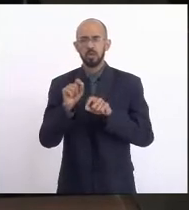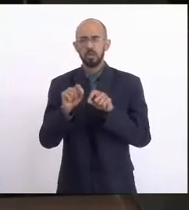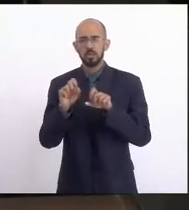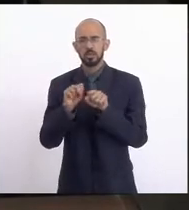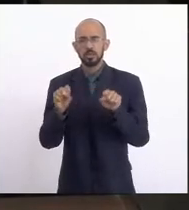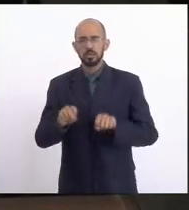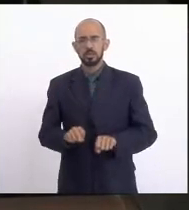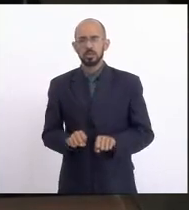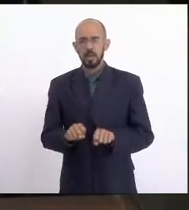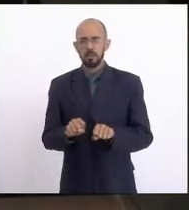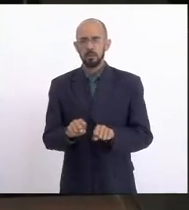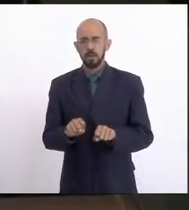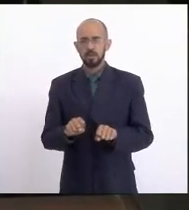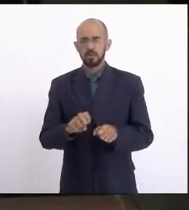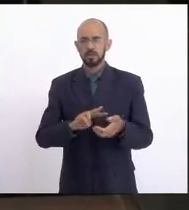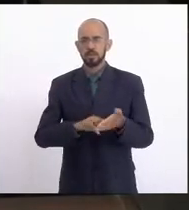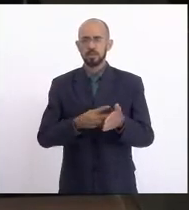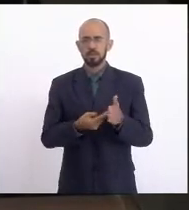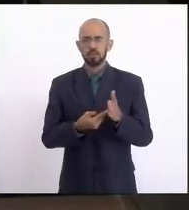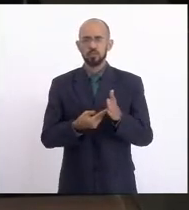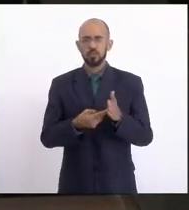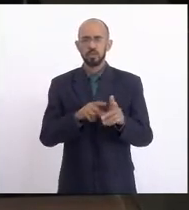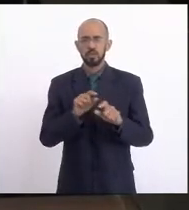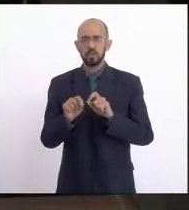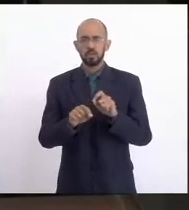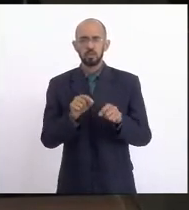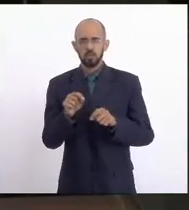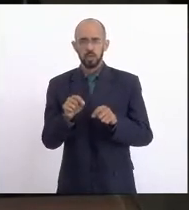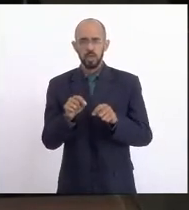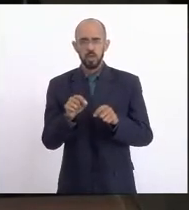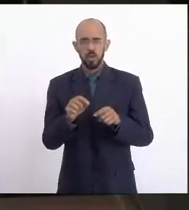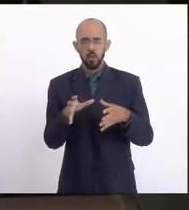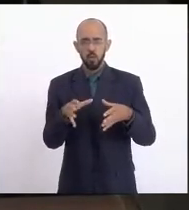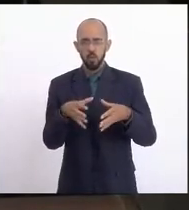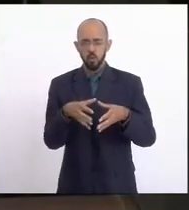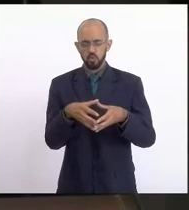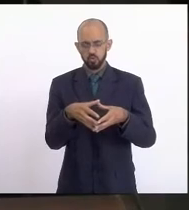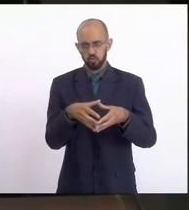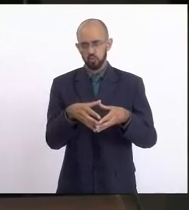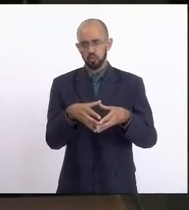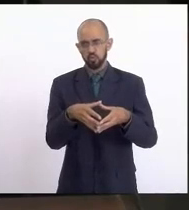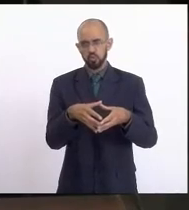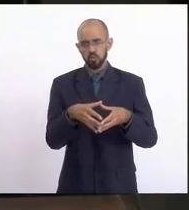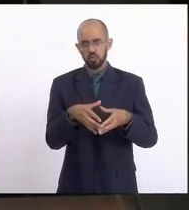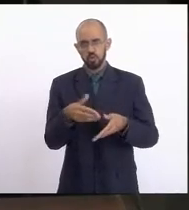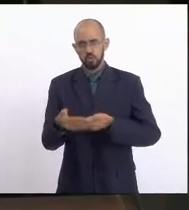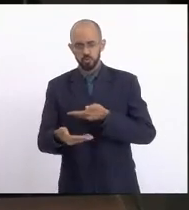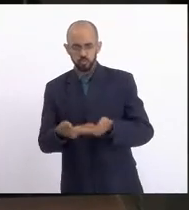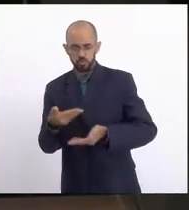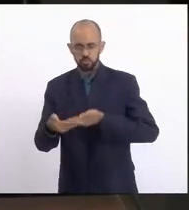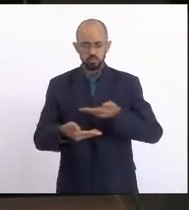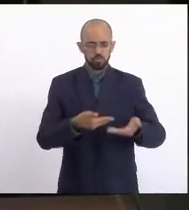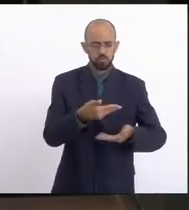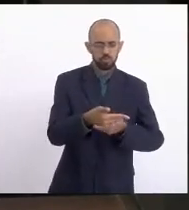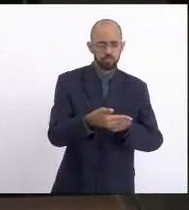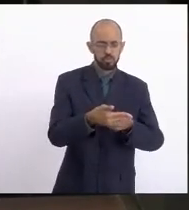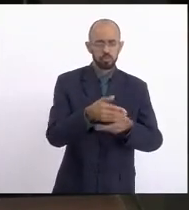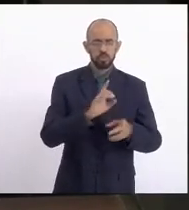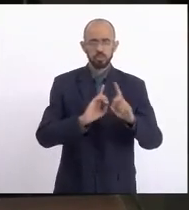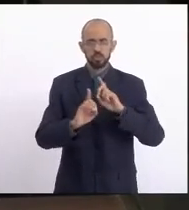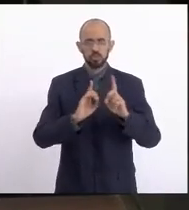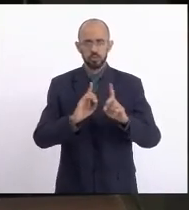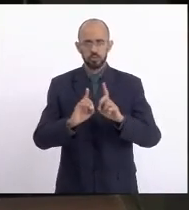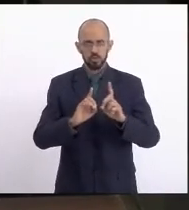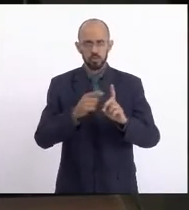sistema quer dizer uma atuação sistêmica, entes que cooperam, que conversam, que dialogam. O governador